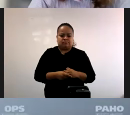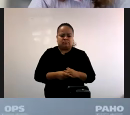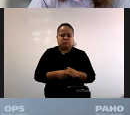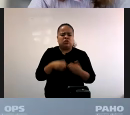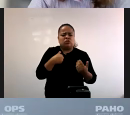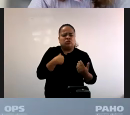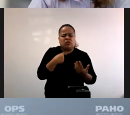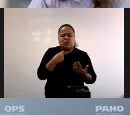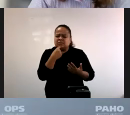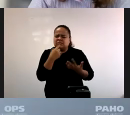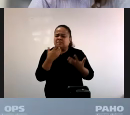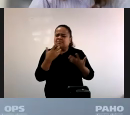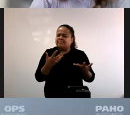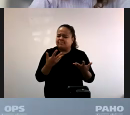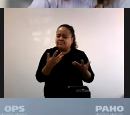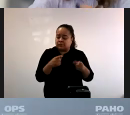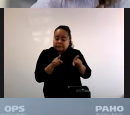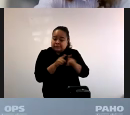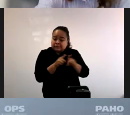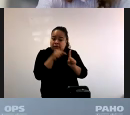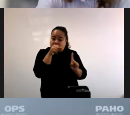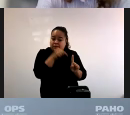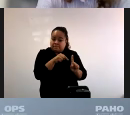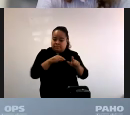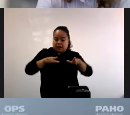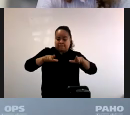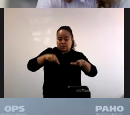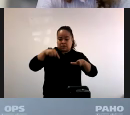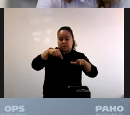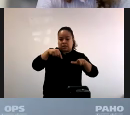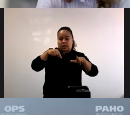Insistimos que temos na página da organização